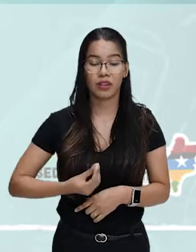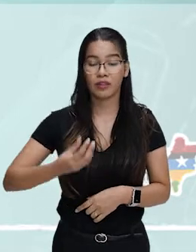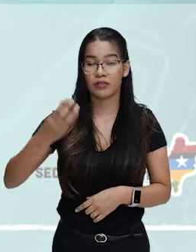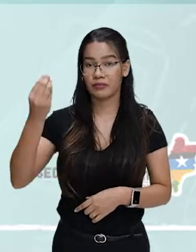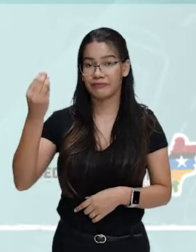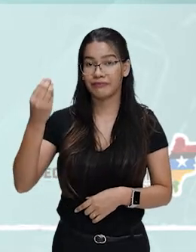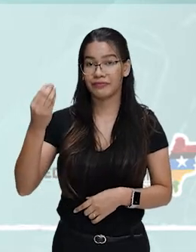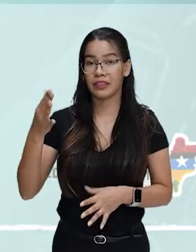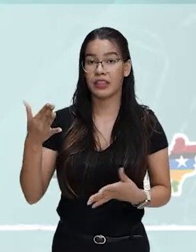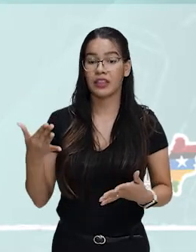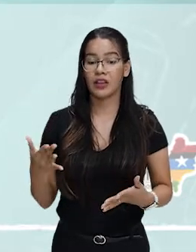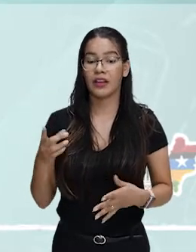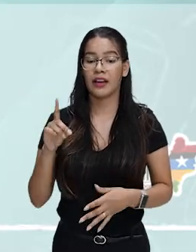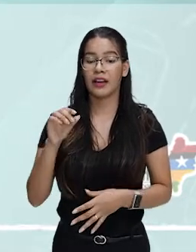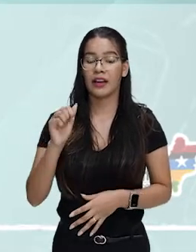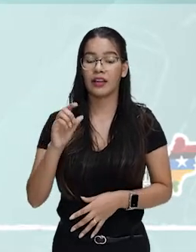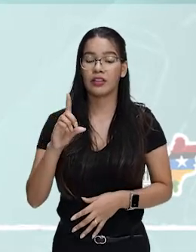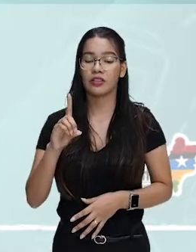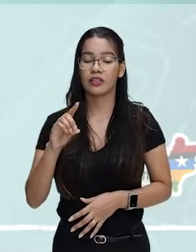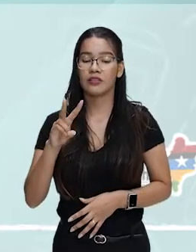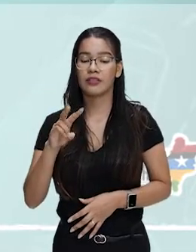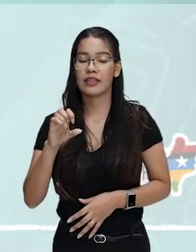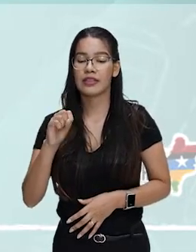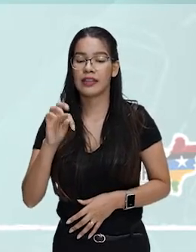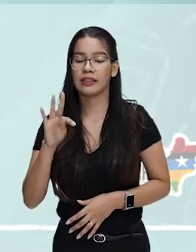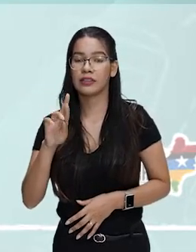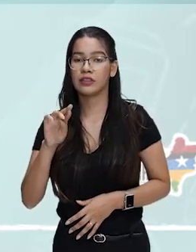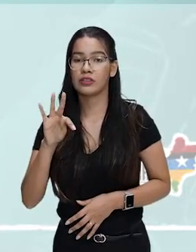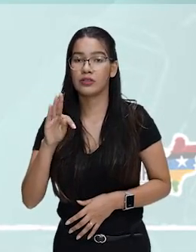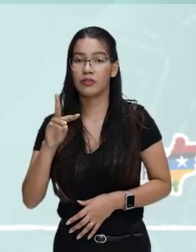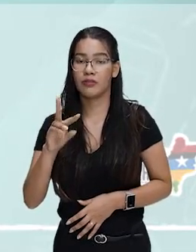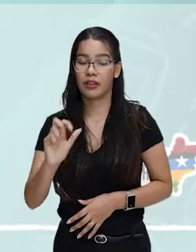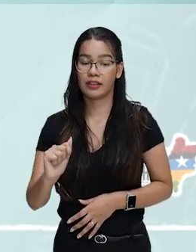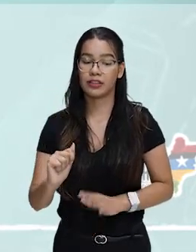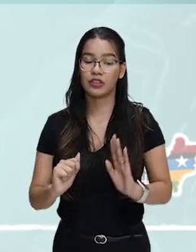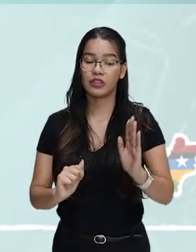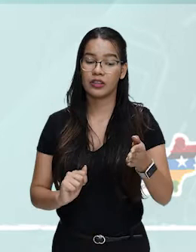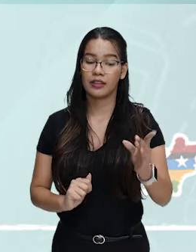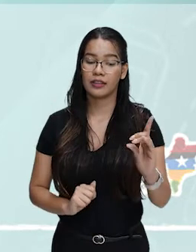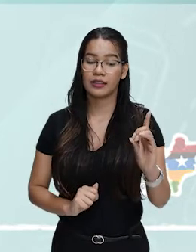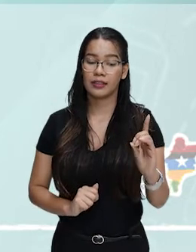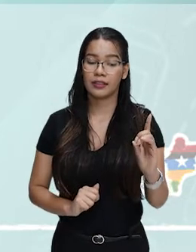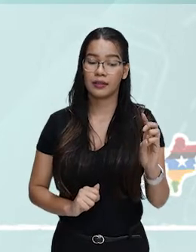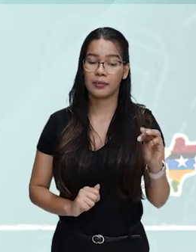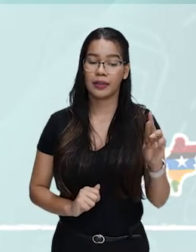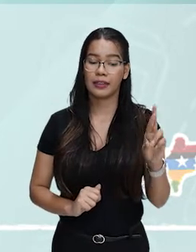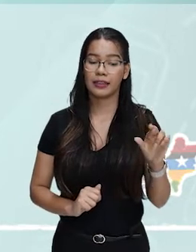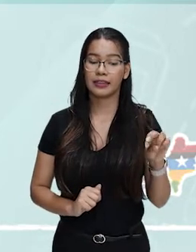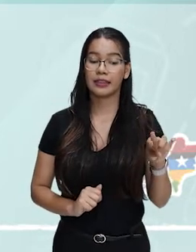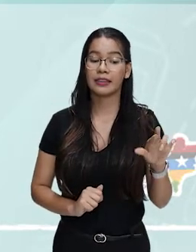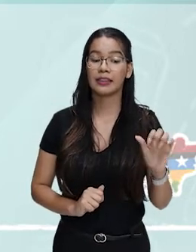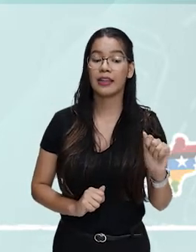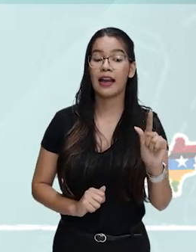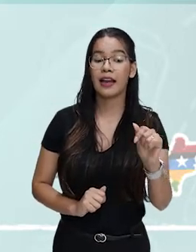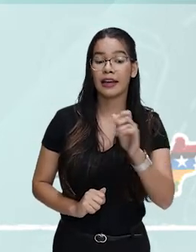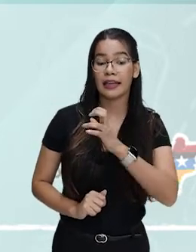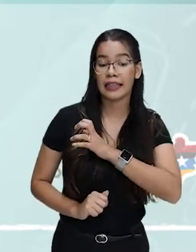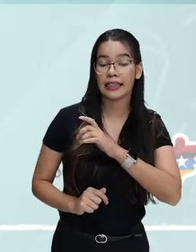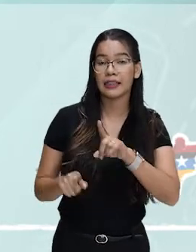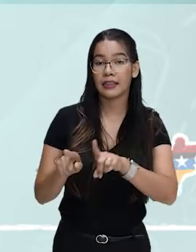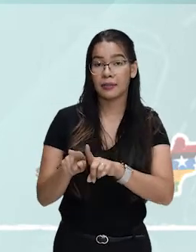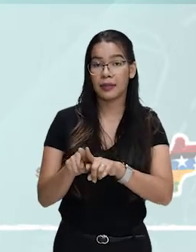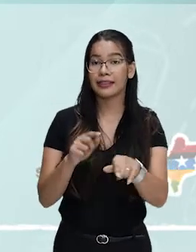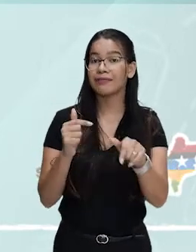Mas não deu certo, não viajou, então é adversativa. E a letra D, Mariana é rica e trabalha